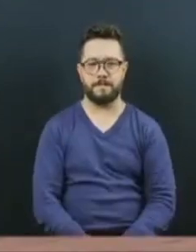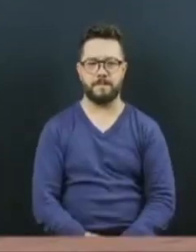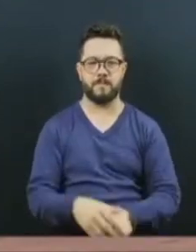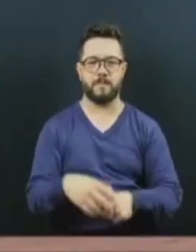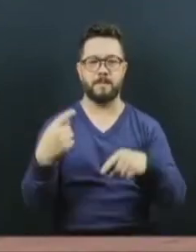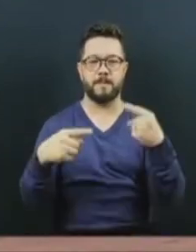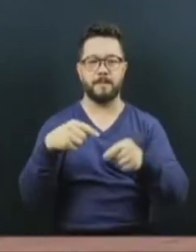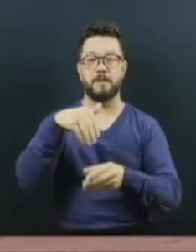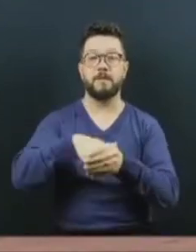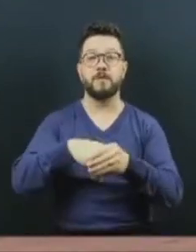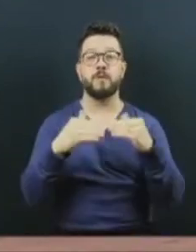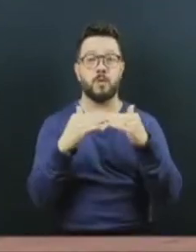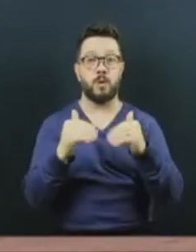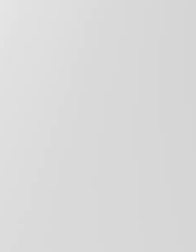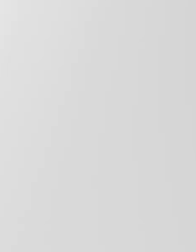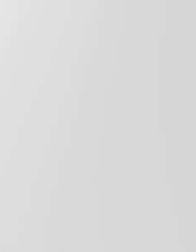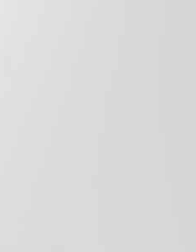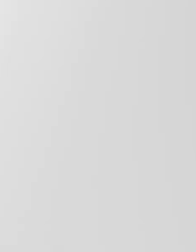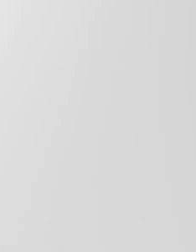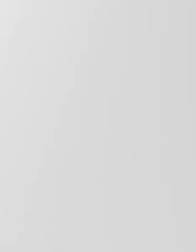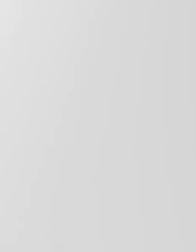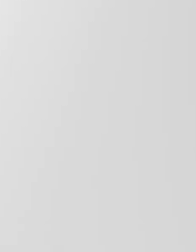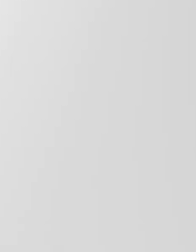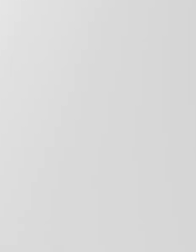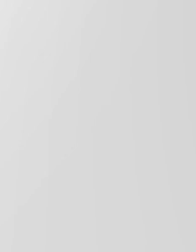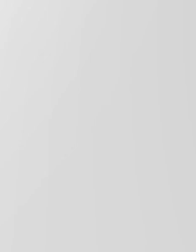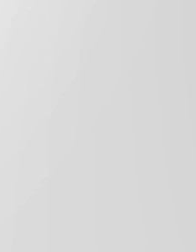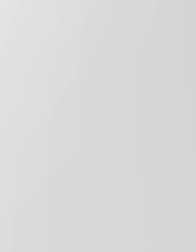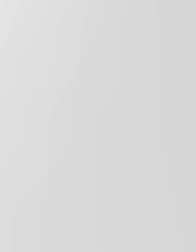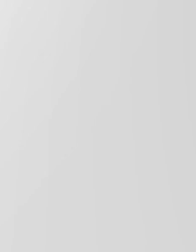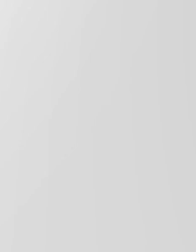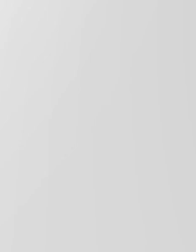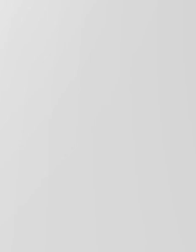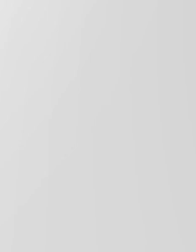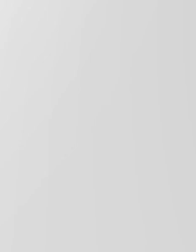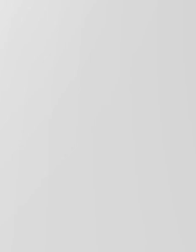votação vereadores favoráveis permaneçam Como estão aprovado n